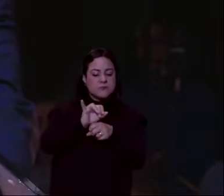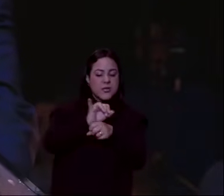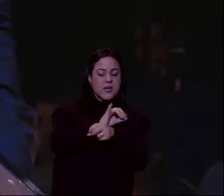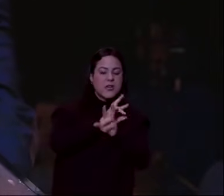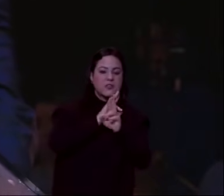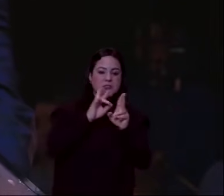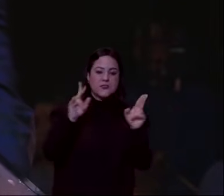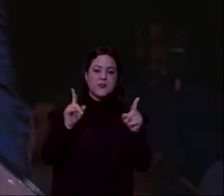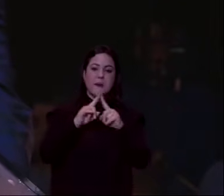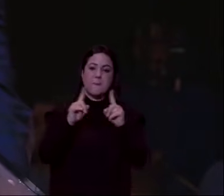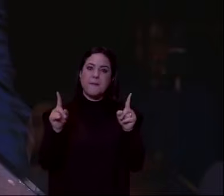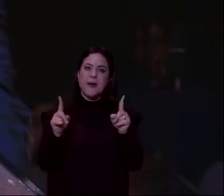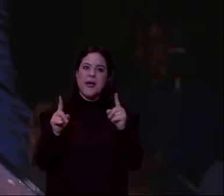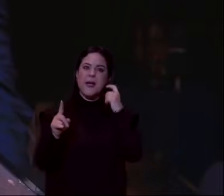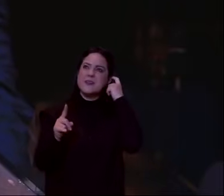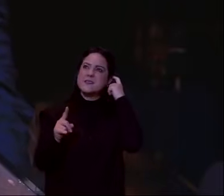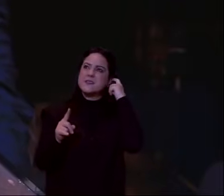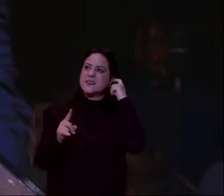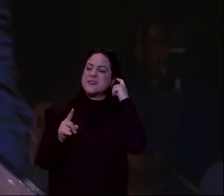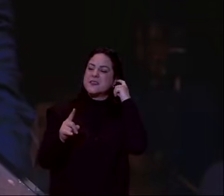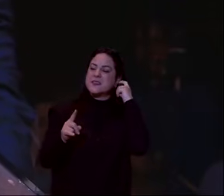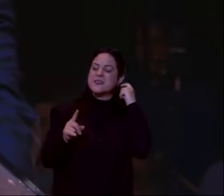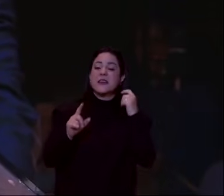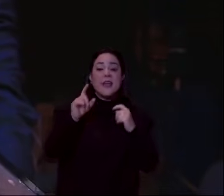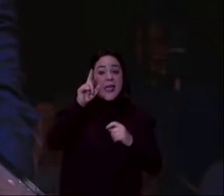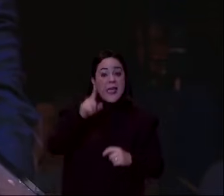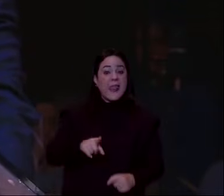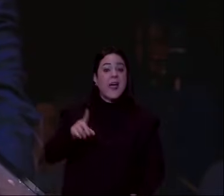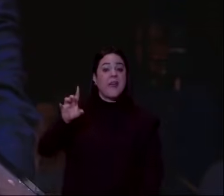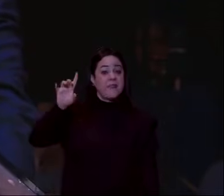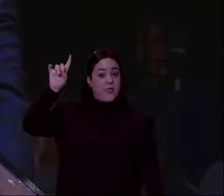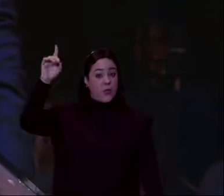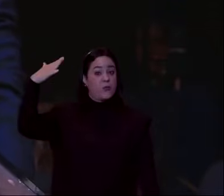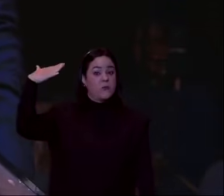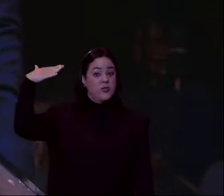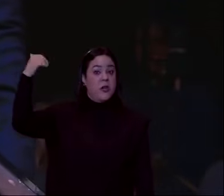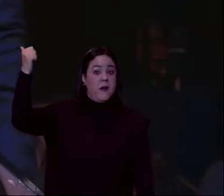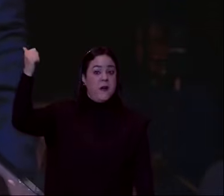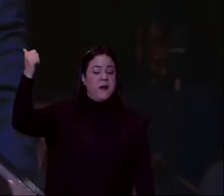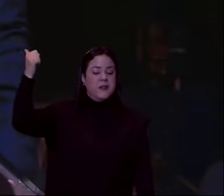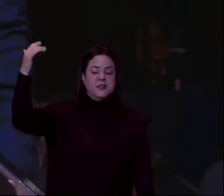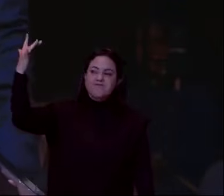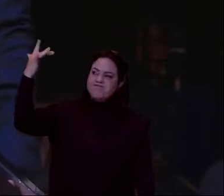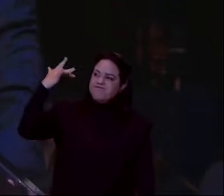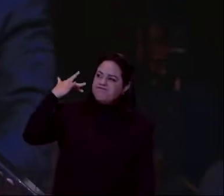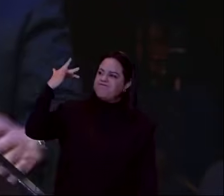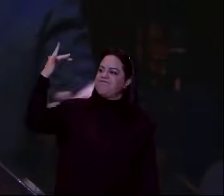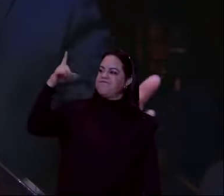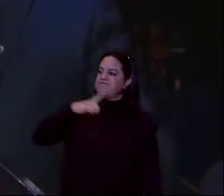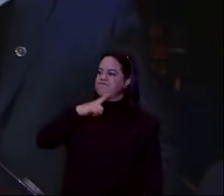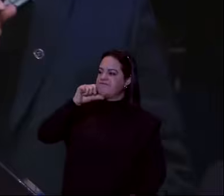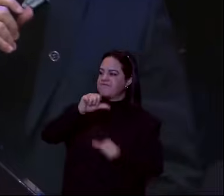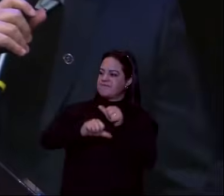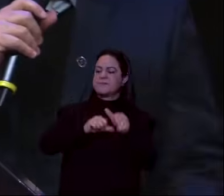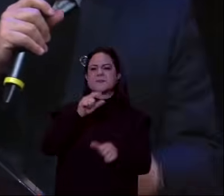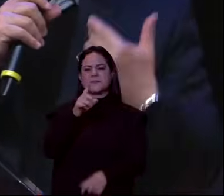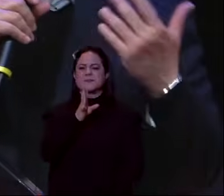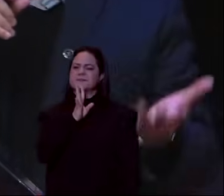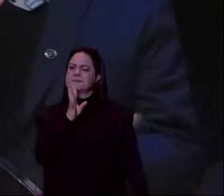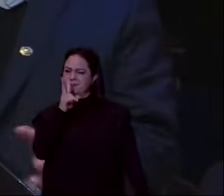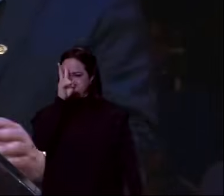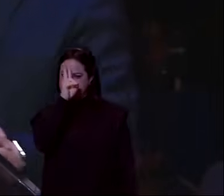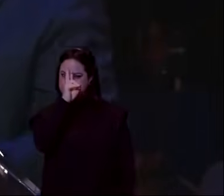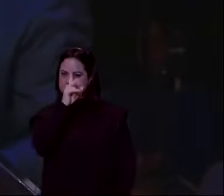mas que era um som ensurdecedor da voz do Espírito trabalhando no coração. Vocês já ouviram essa história aqui, mas